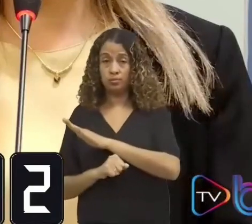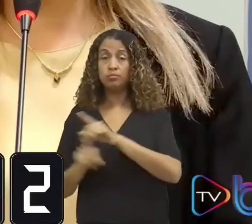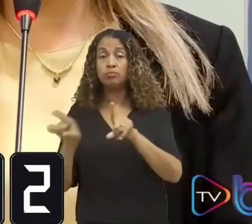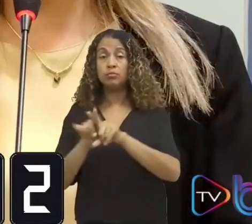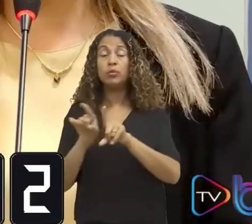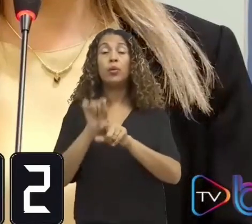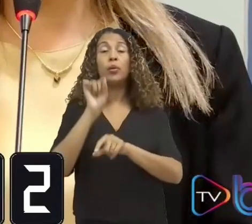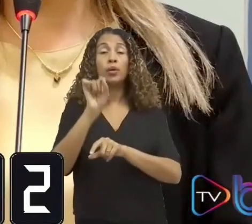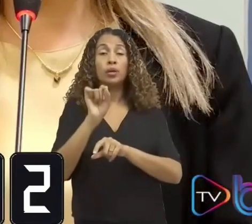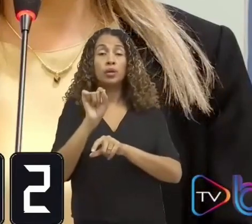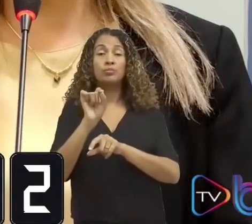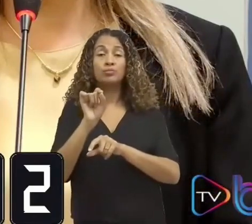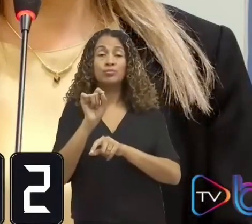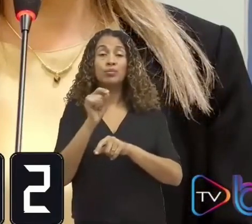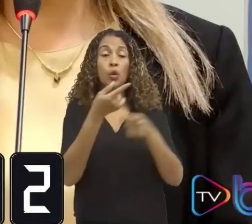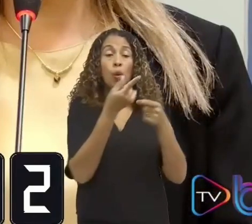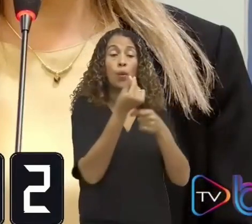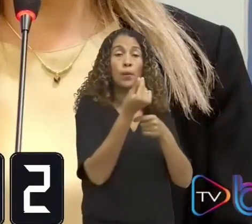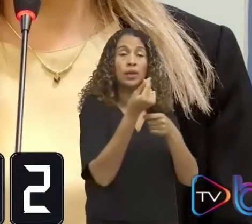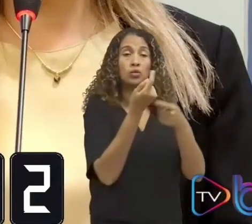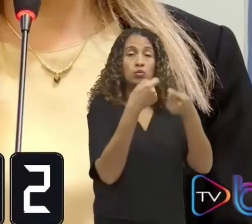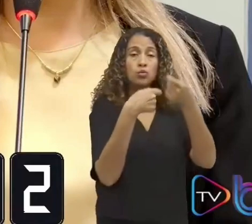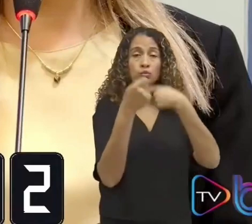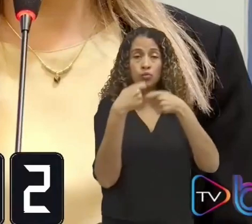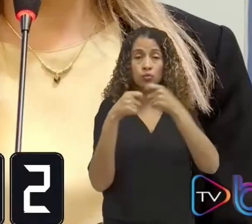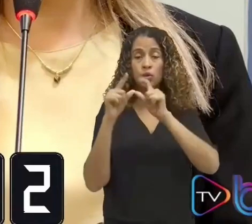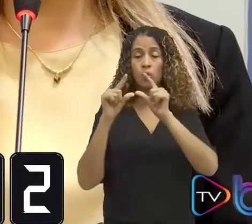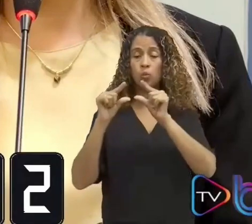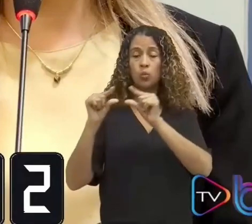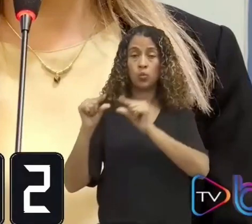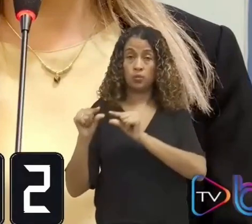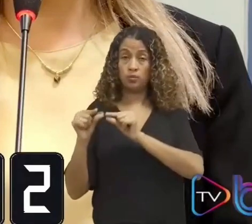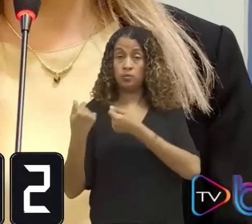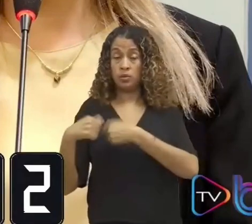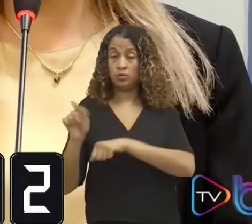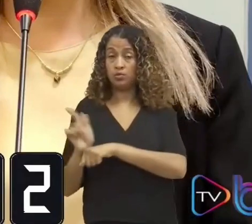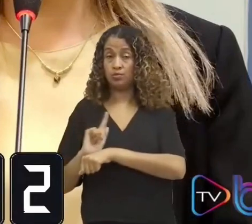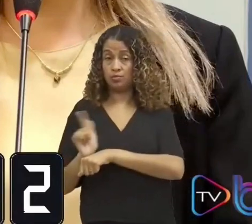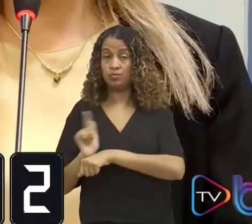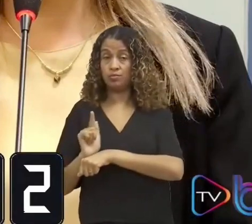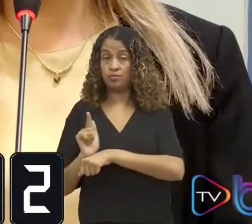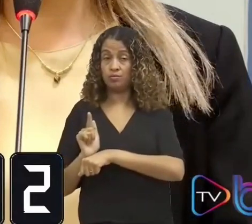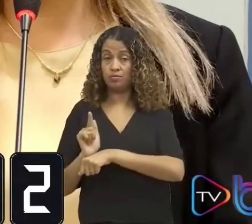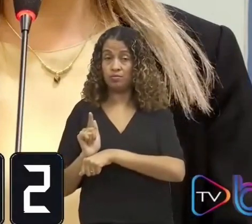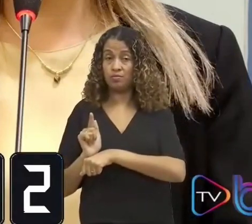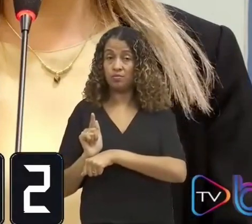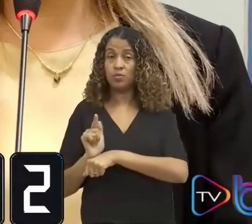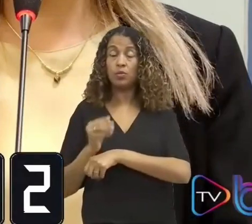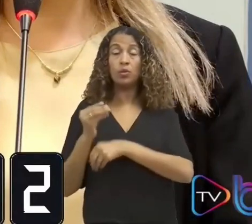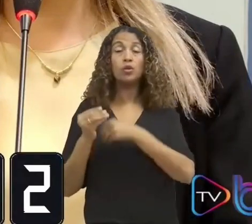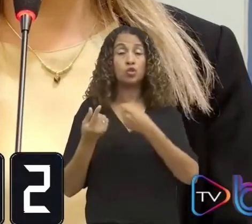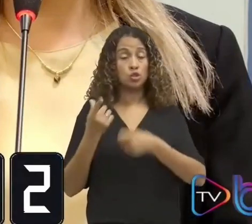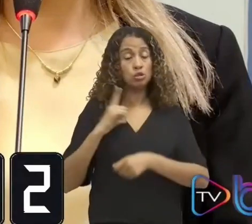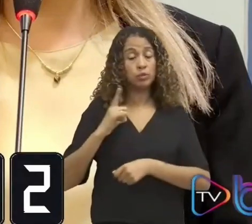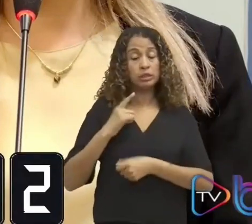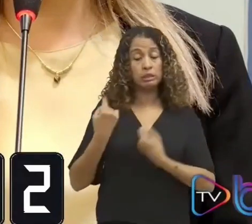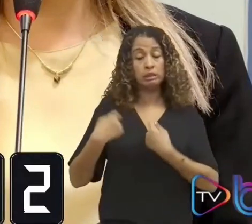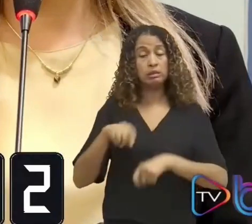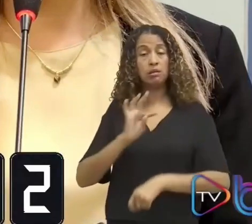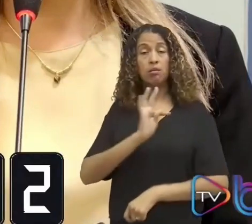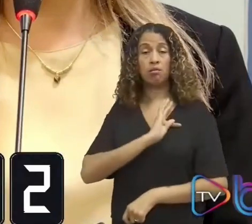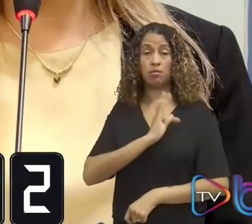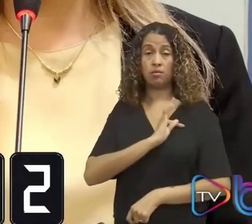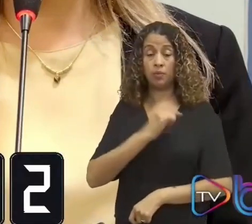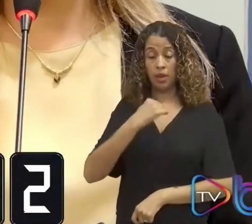redução no custo da compra da cidade de Camboriú. Temos que ter gestão, gestão eficiente. Isso se faz com técnica. Tanto eu como